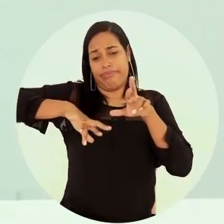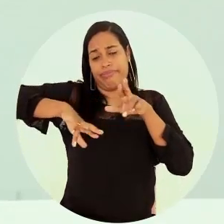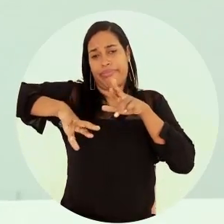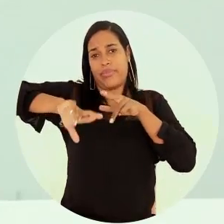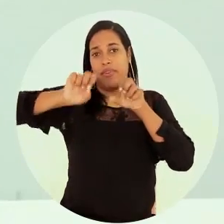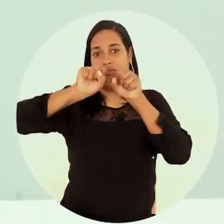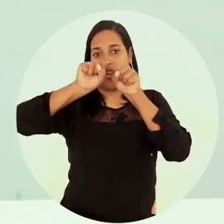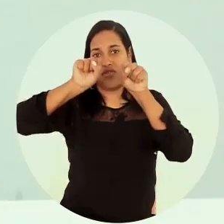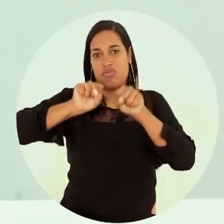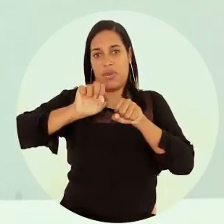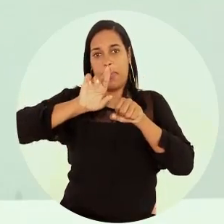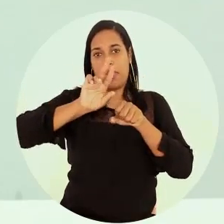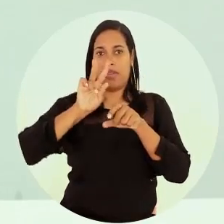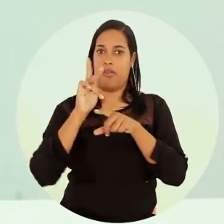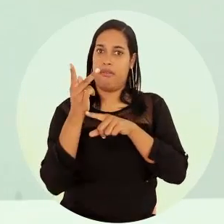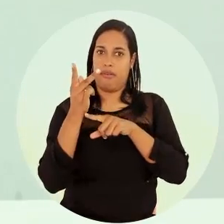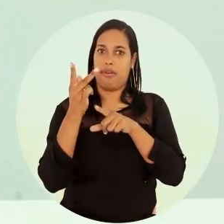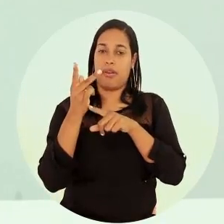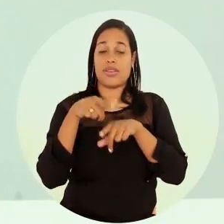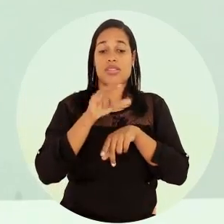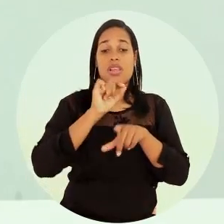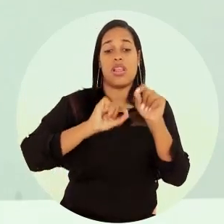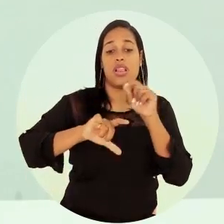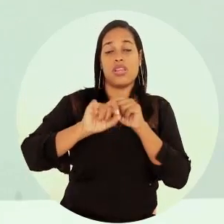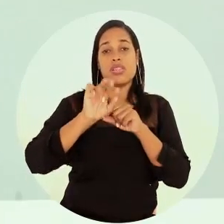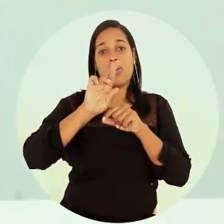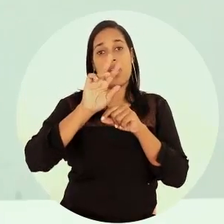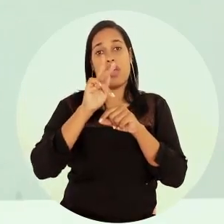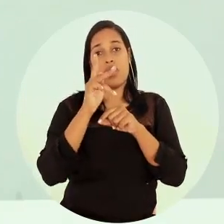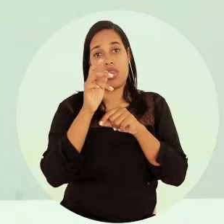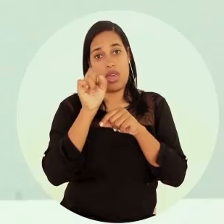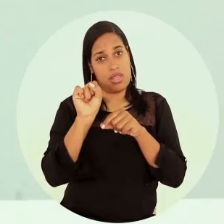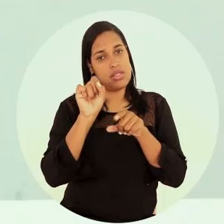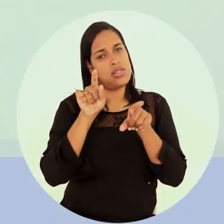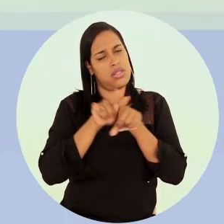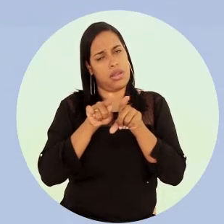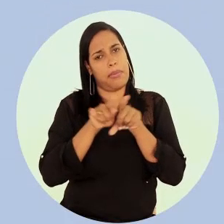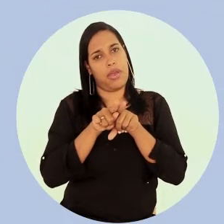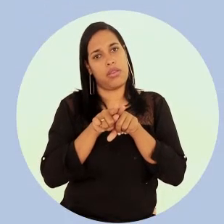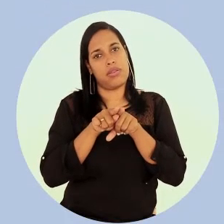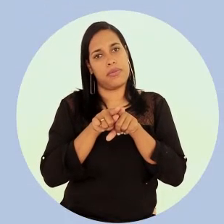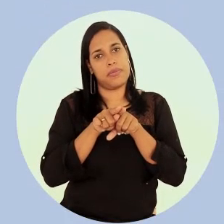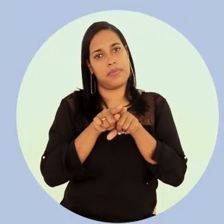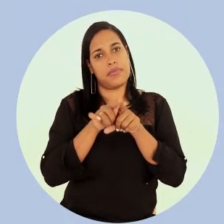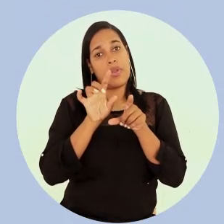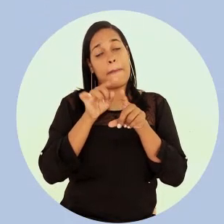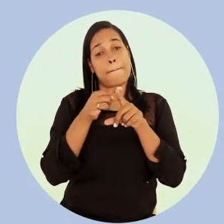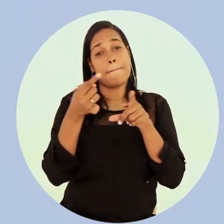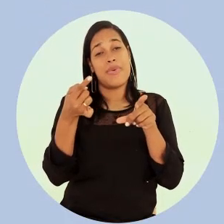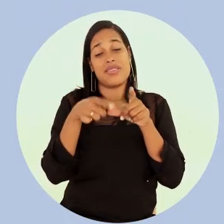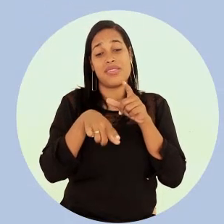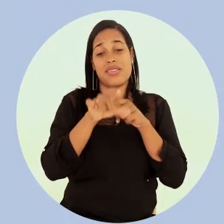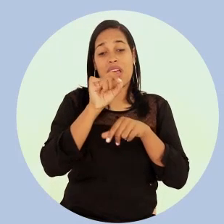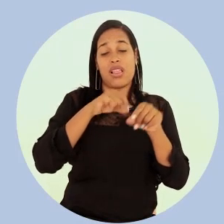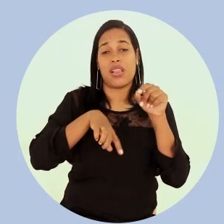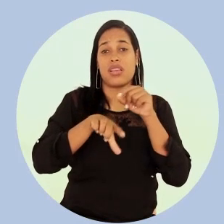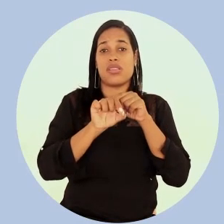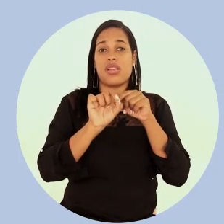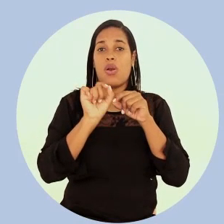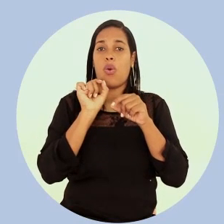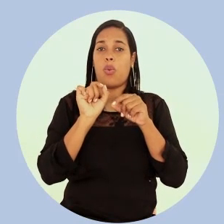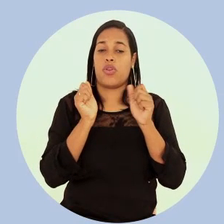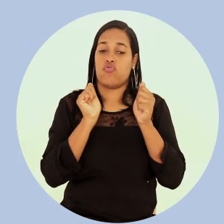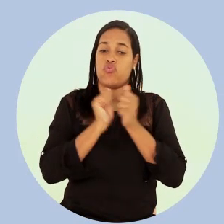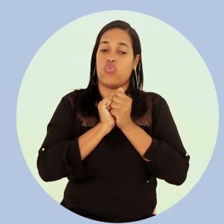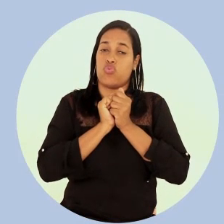subsistemas de RH e recrutamento e seleção, ou RS, é um deles. Só que recrutamento e seleção, apesar de